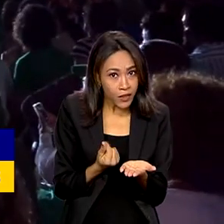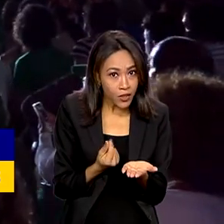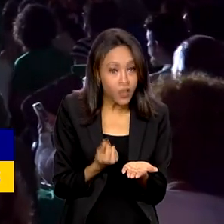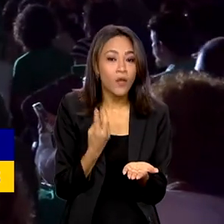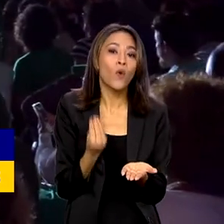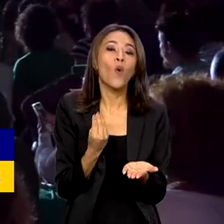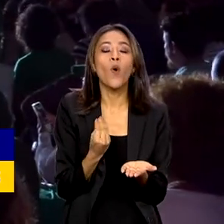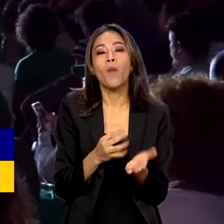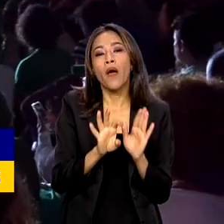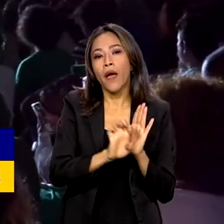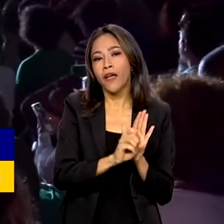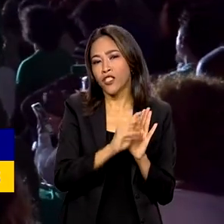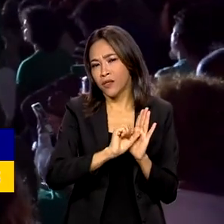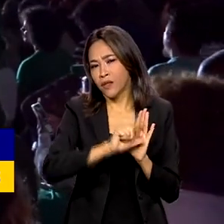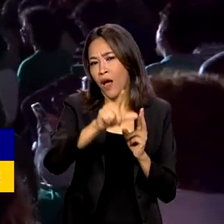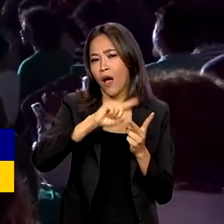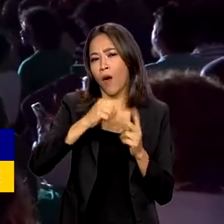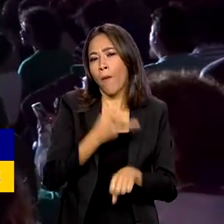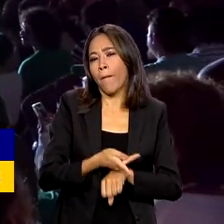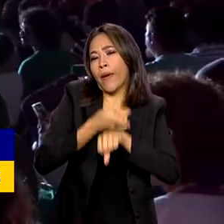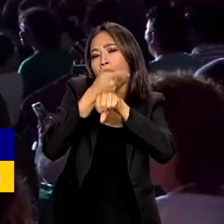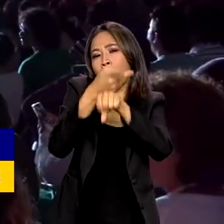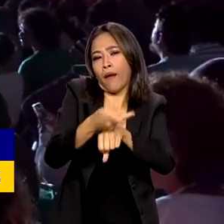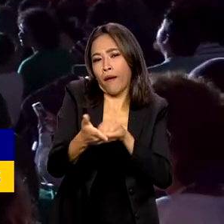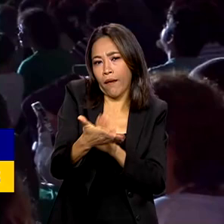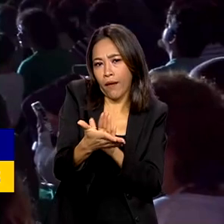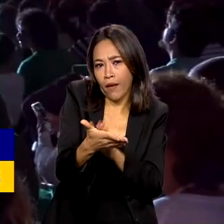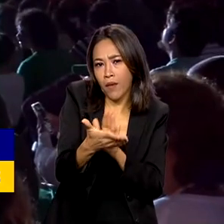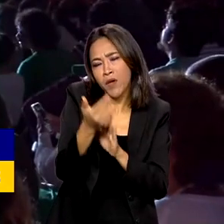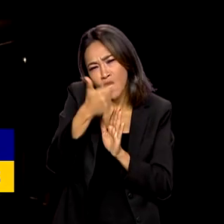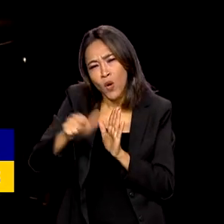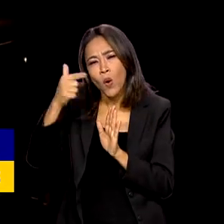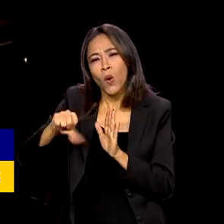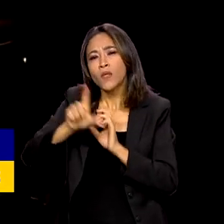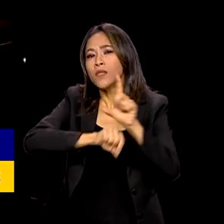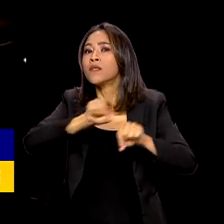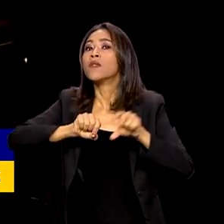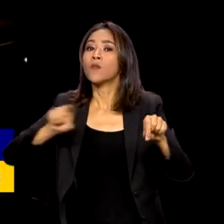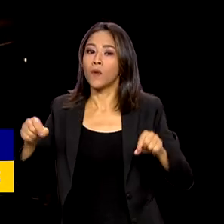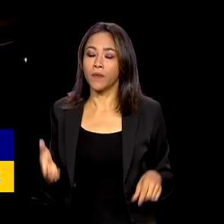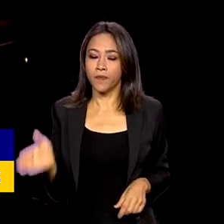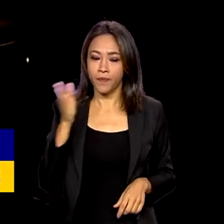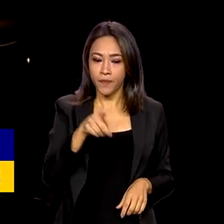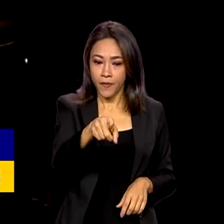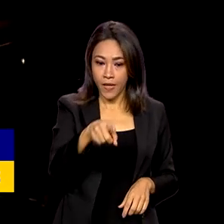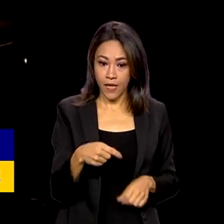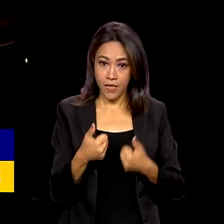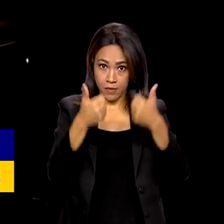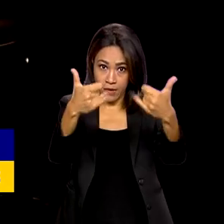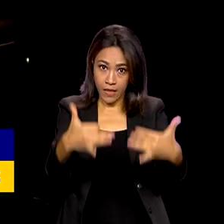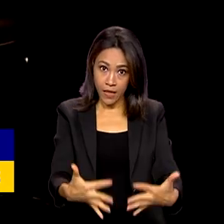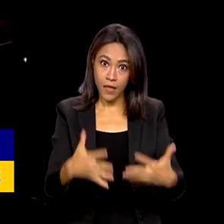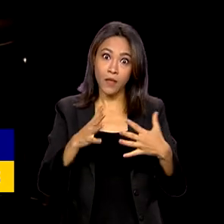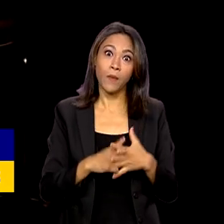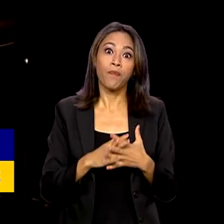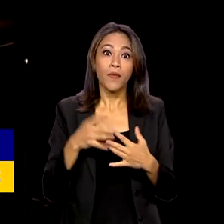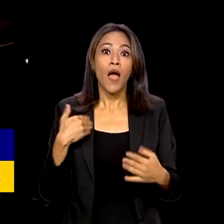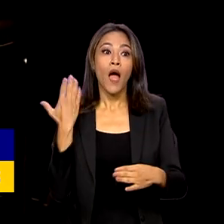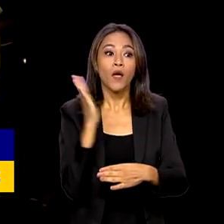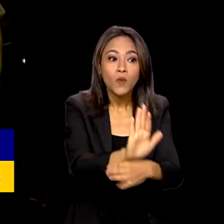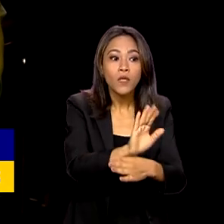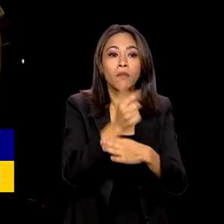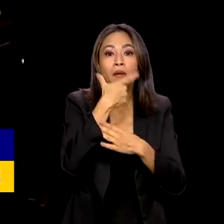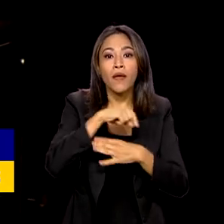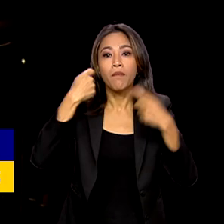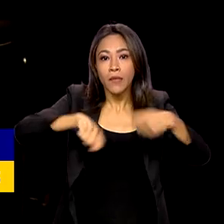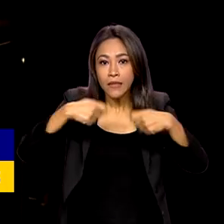meio de editais, premiações ou outras formas de seleção pública. Atendendo aos que mais necessitam, buscando fazer a descentralização